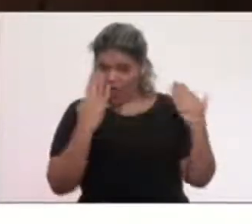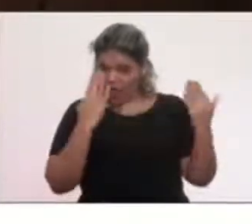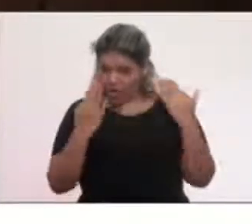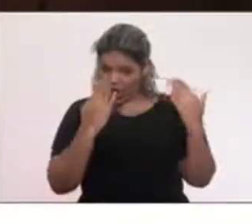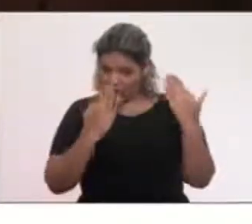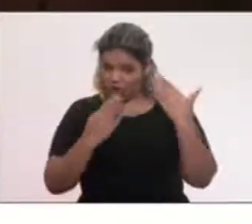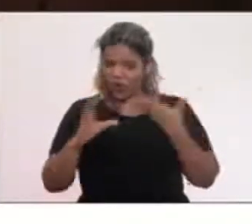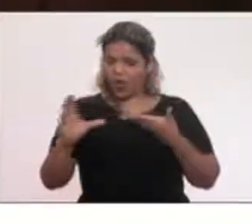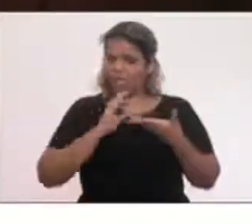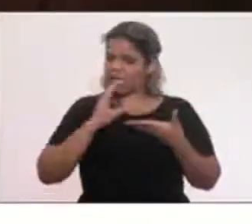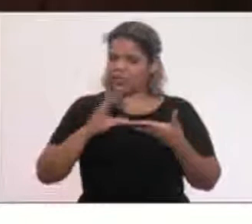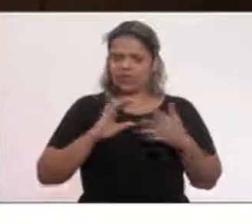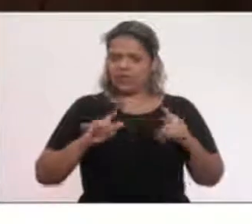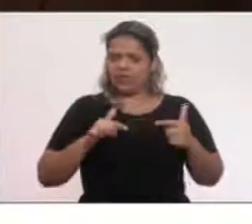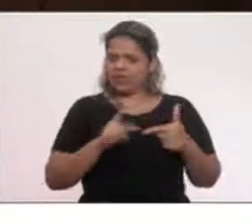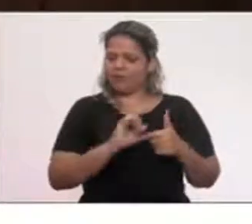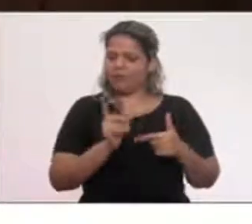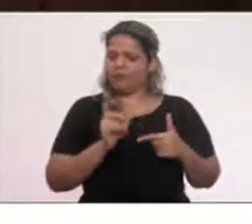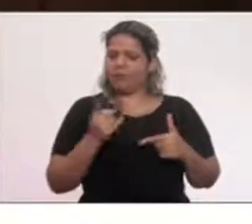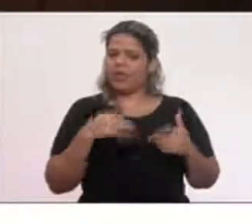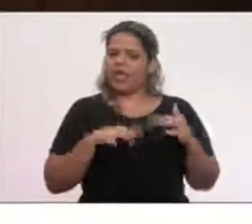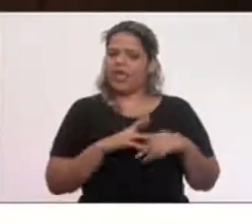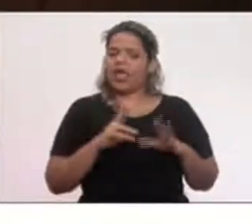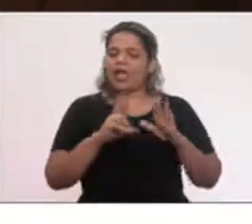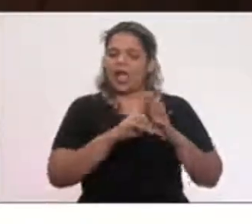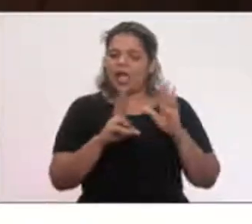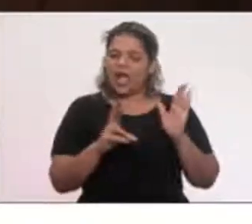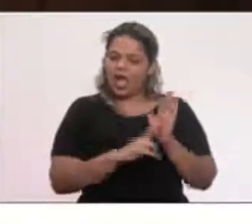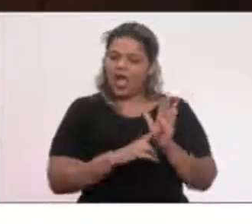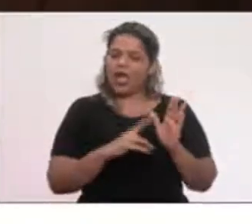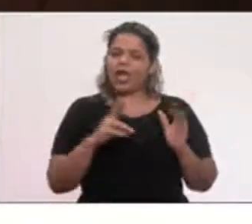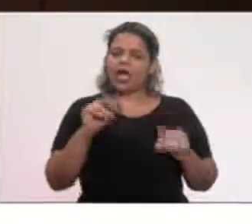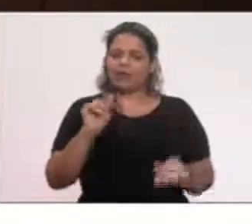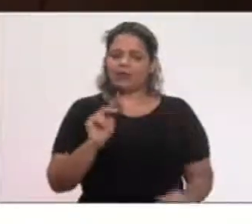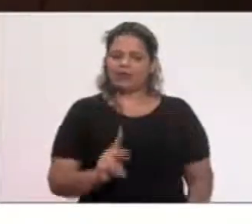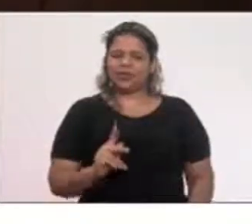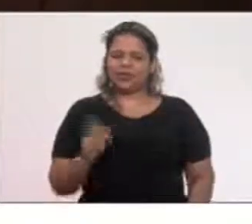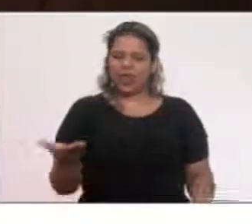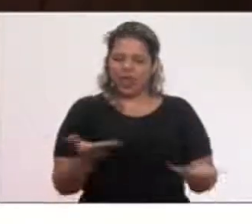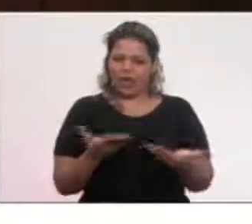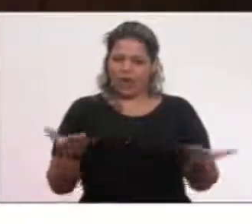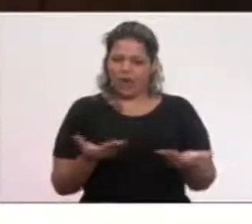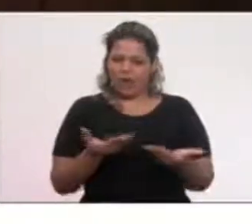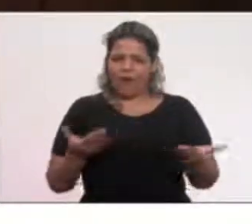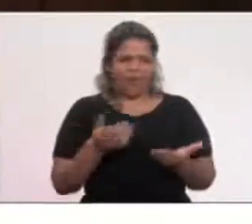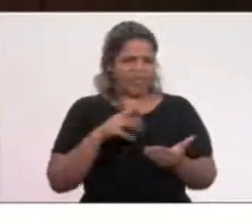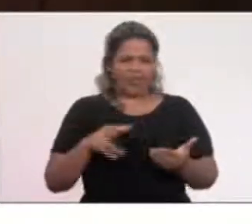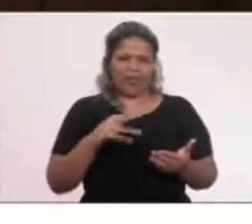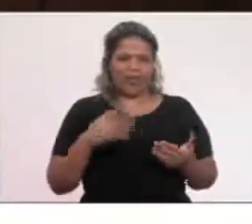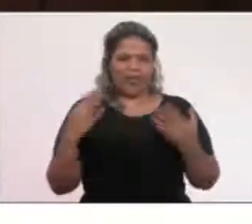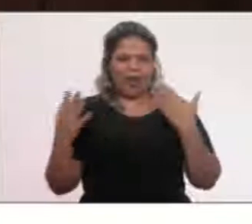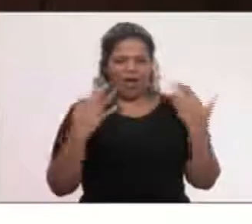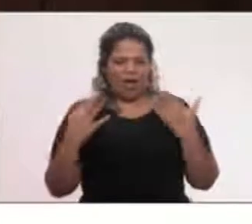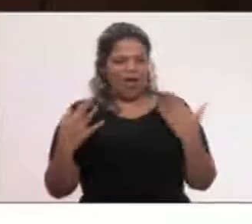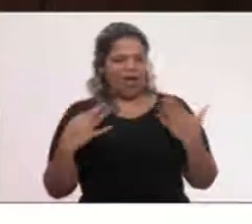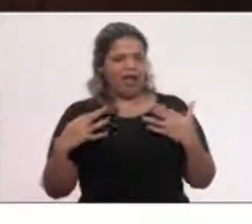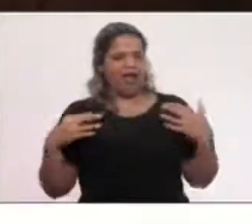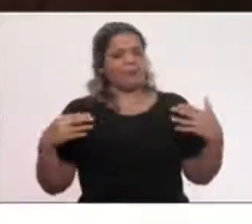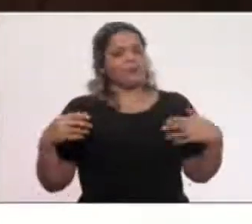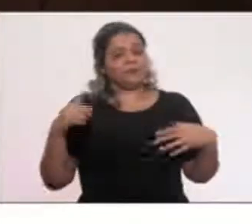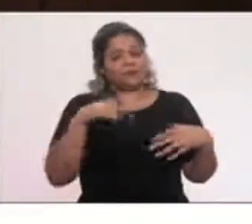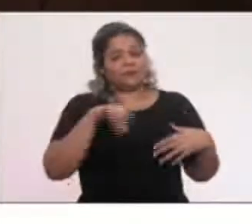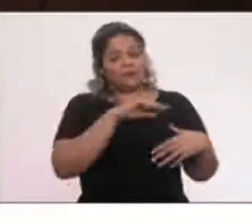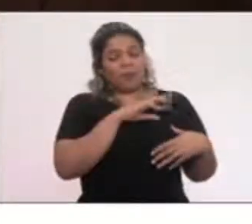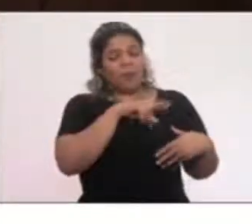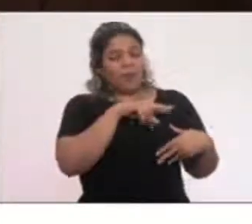eles recebem na ativa, porque as regras da aposentadoria atuais já não refletem o salário da ativa nem para